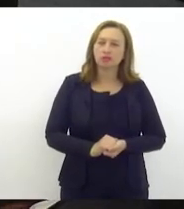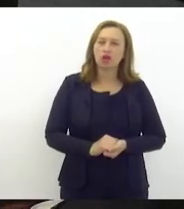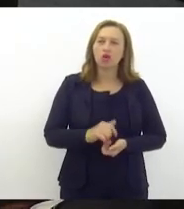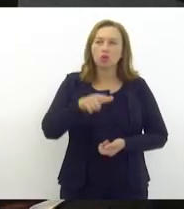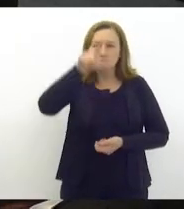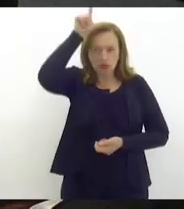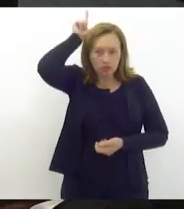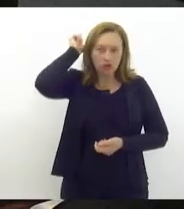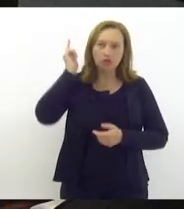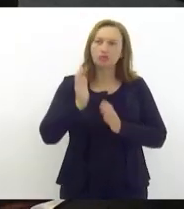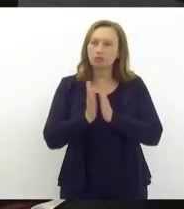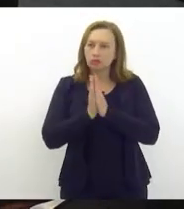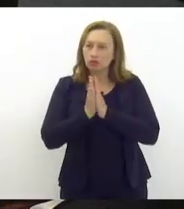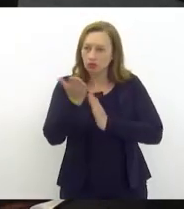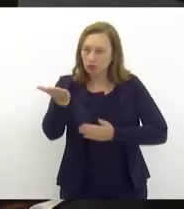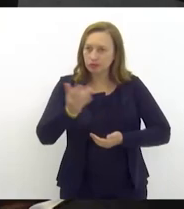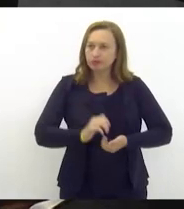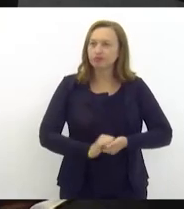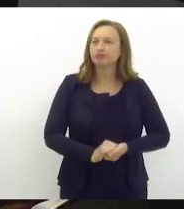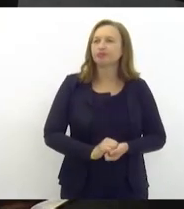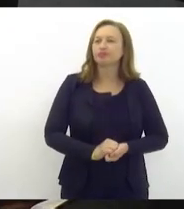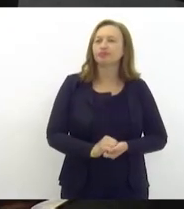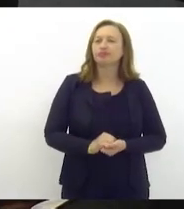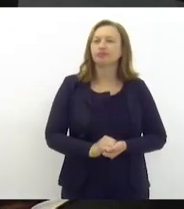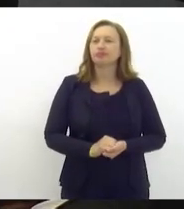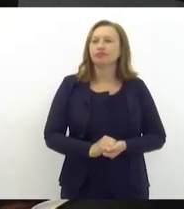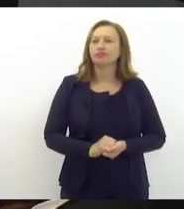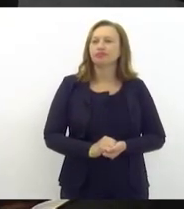Luiz Paulo, por favor.